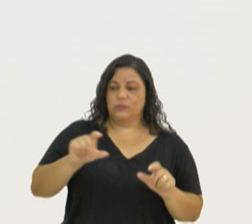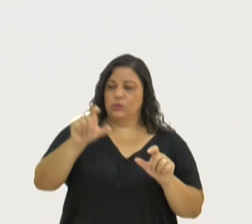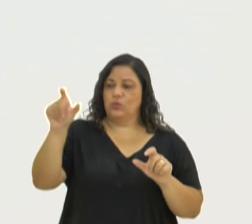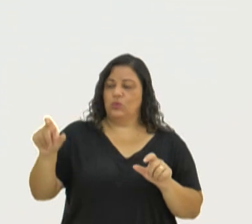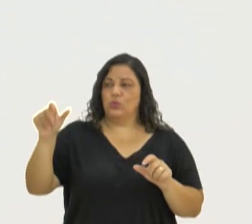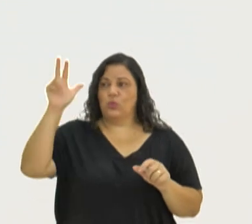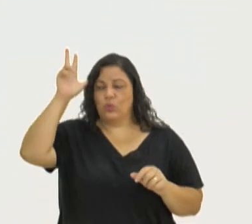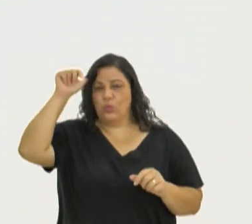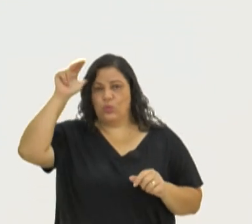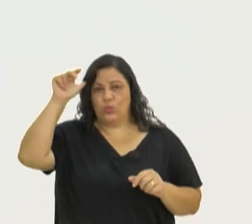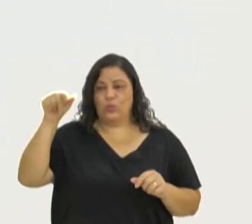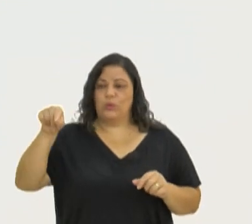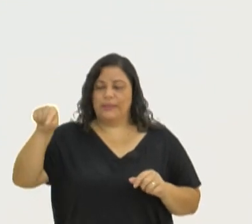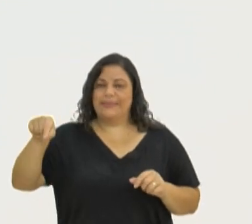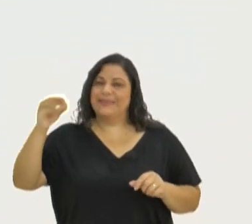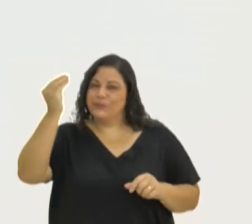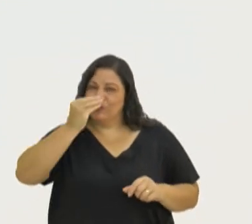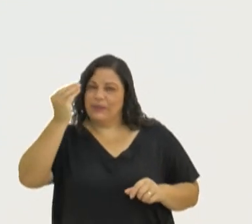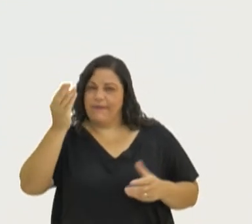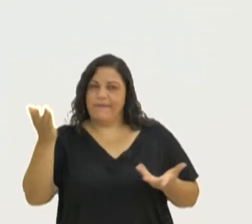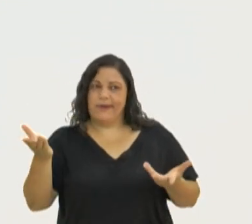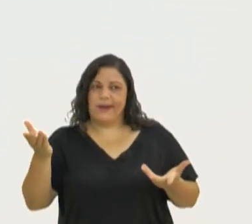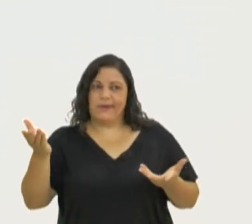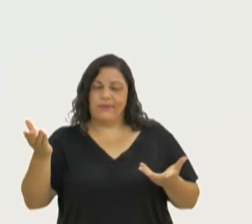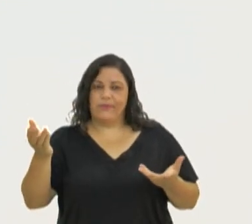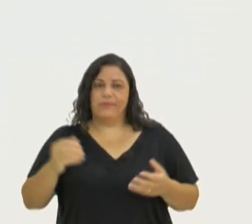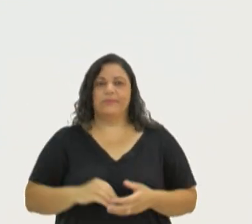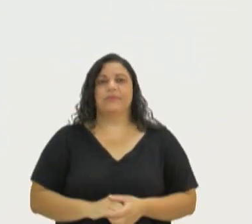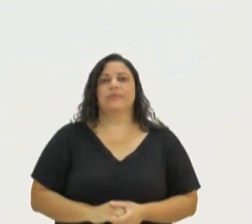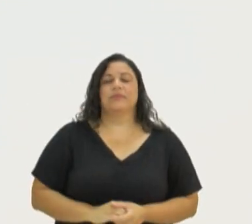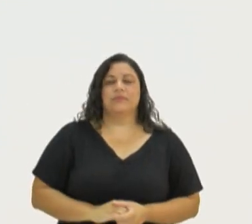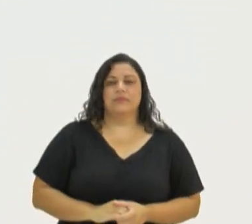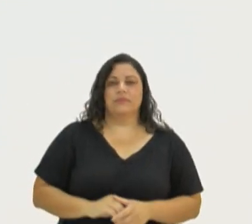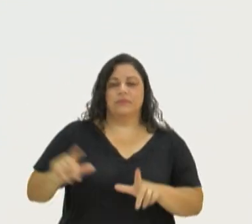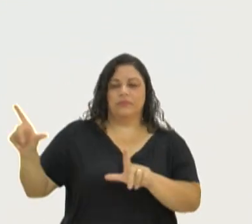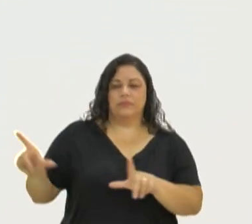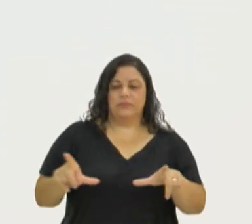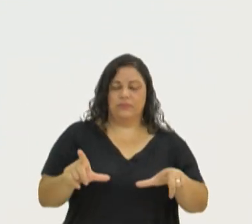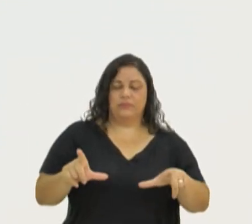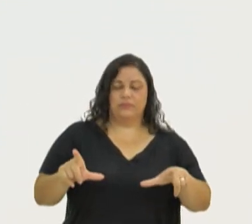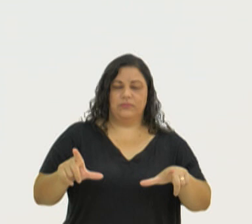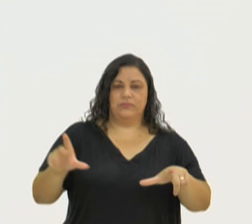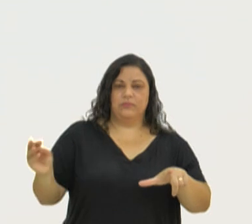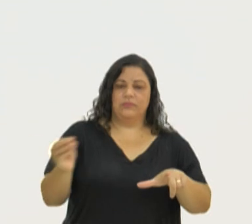Olha só. Mas se eu carrego o cavalo para o centro,